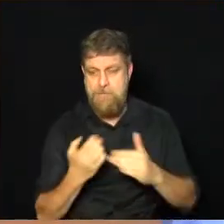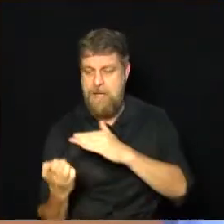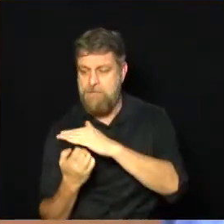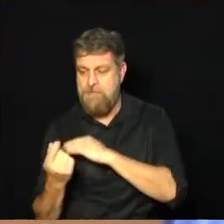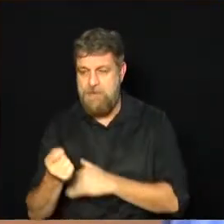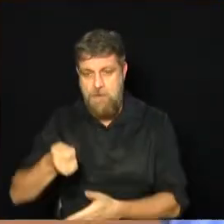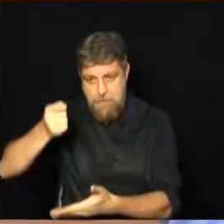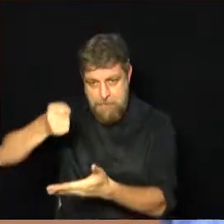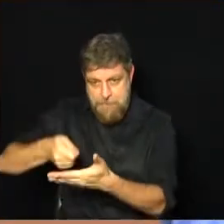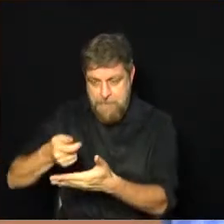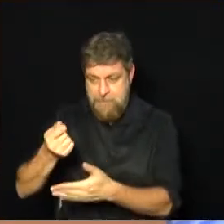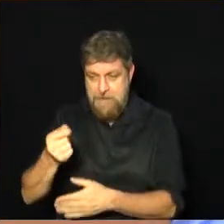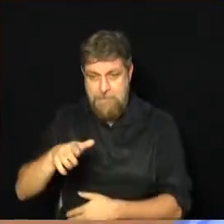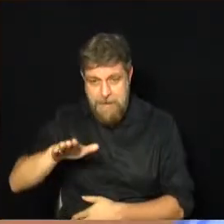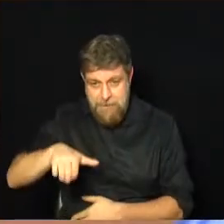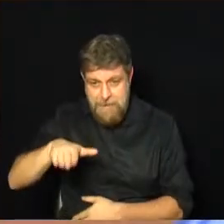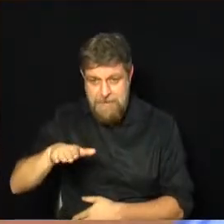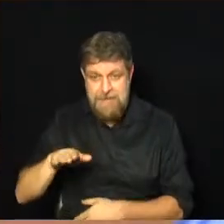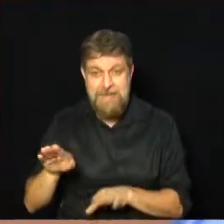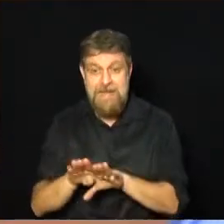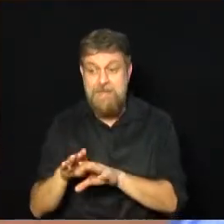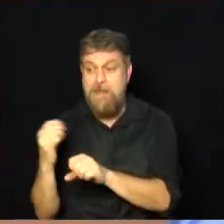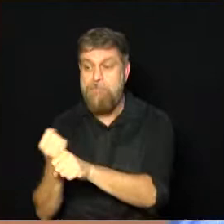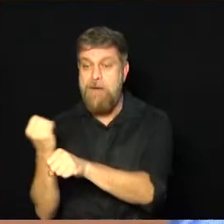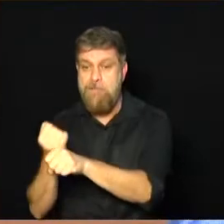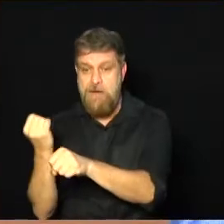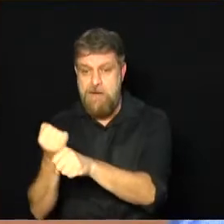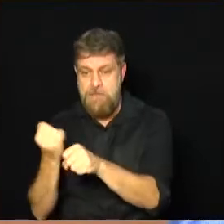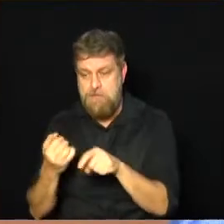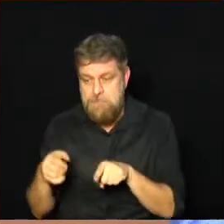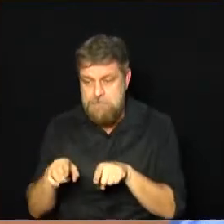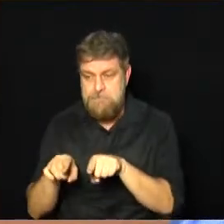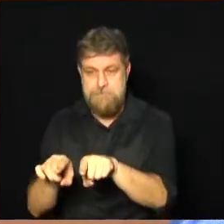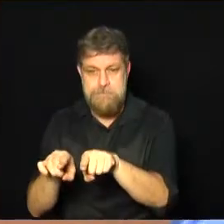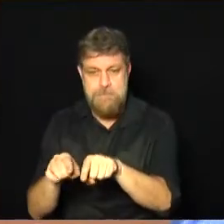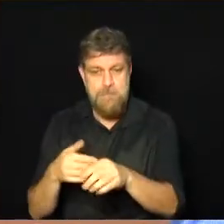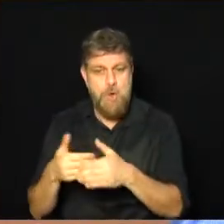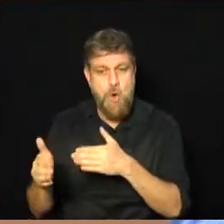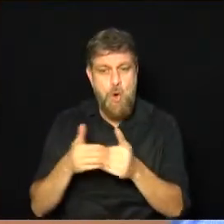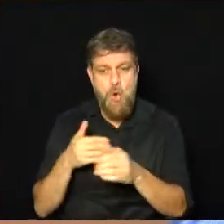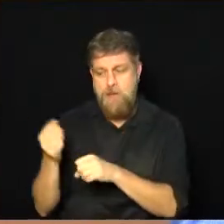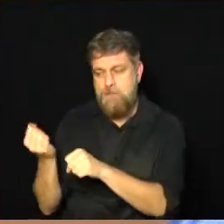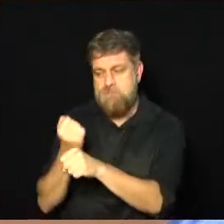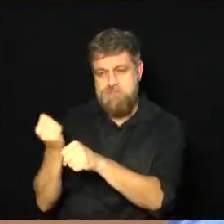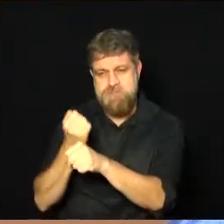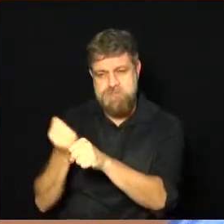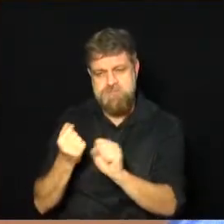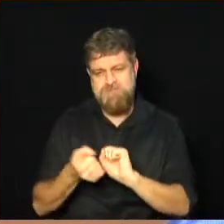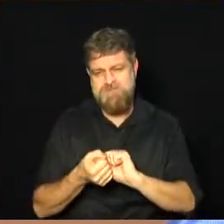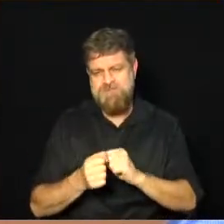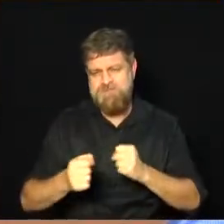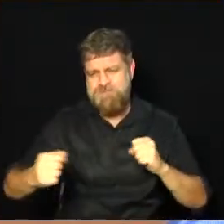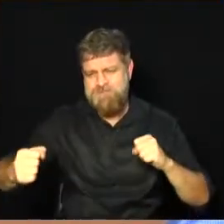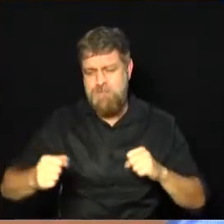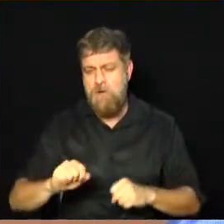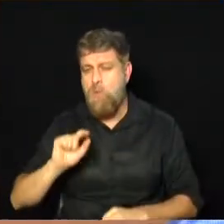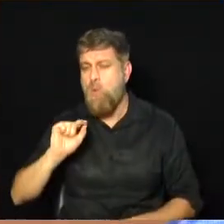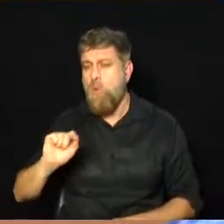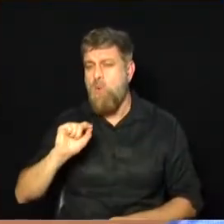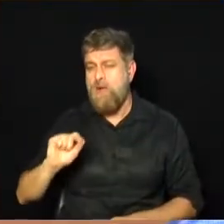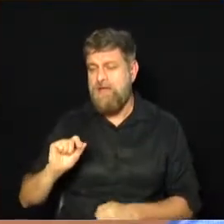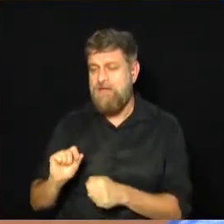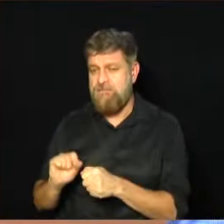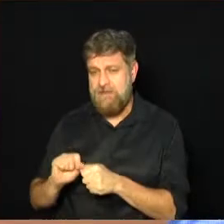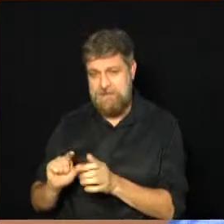projeto executivo e a construção das obras. Porque qualquer obra grande, o que se faz, tendo